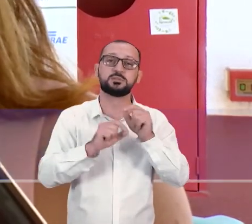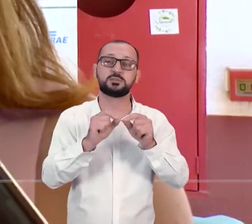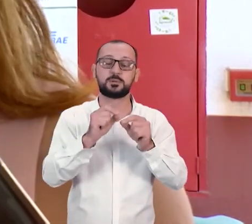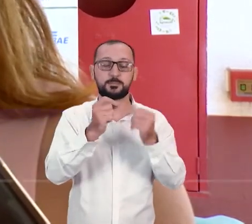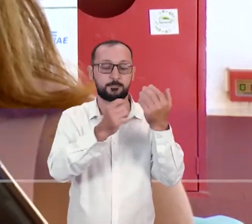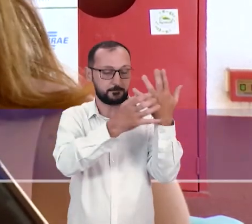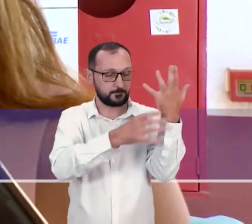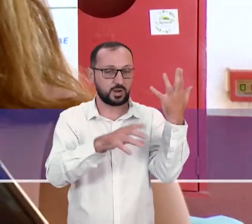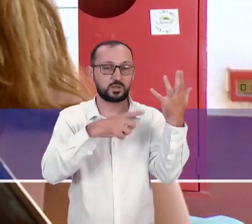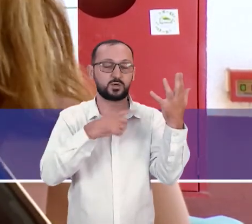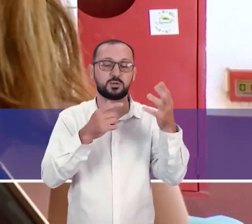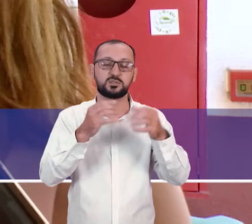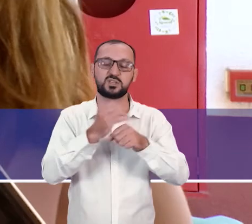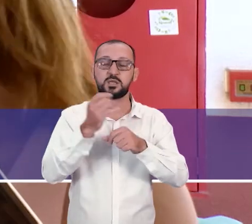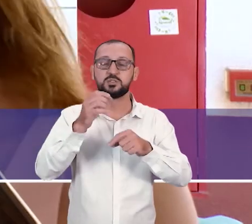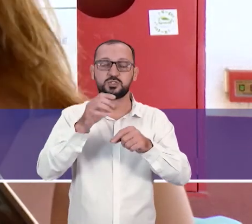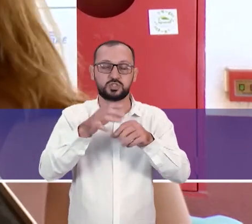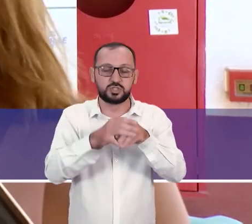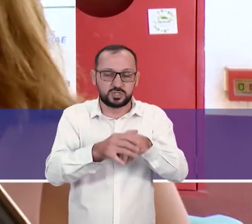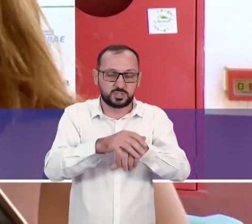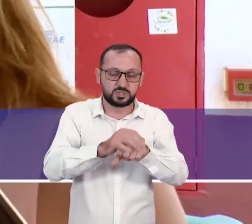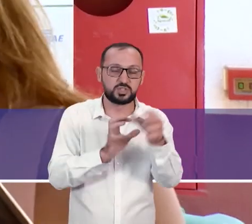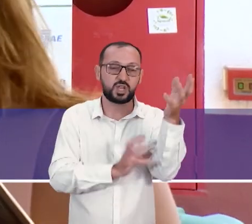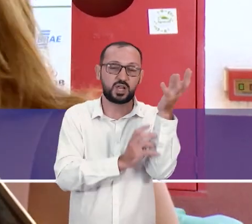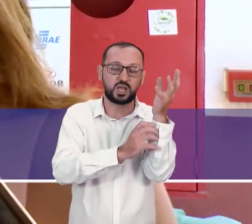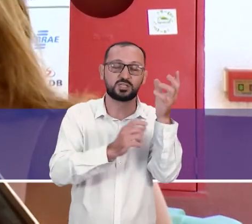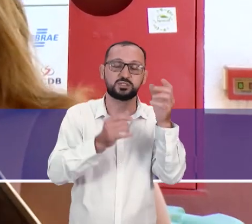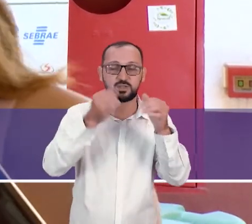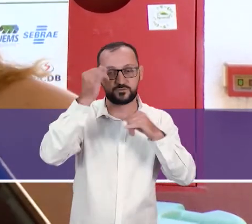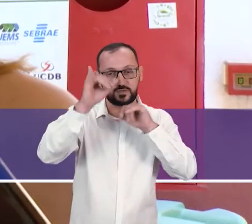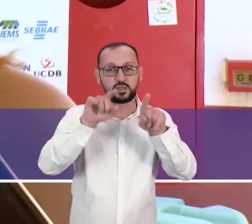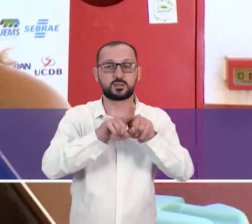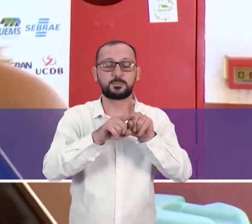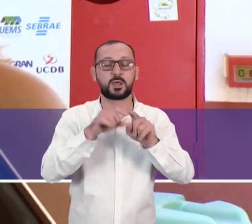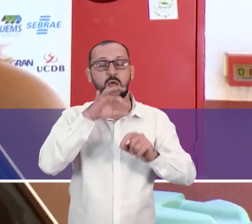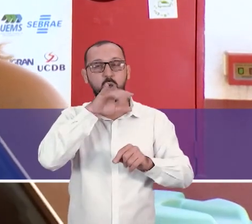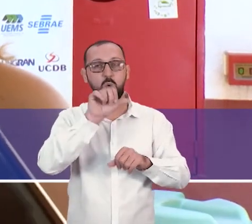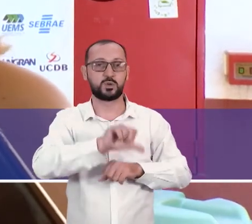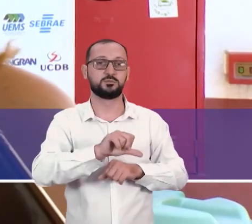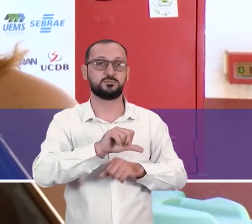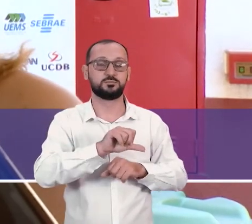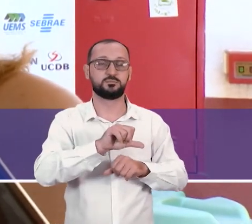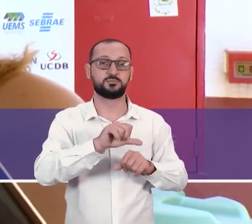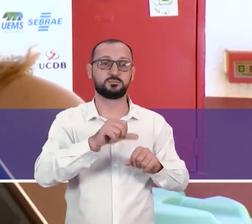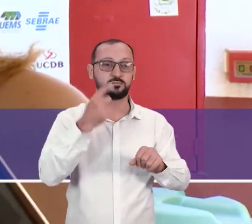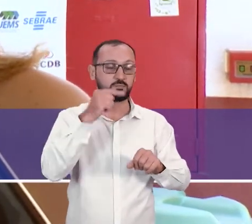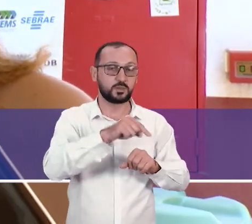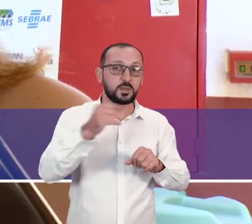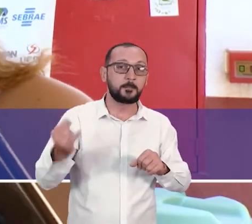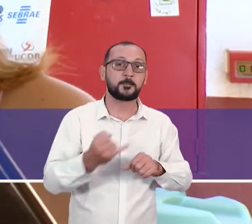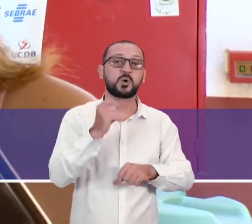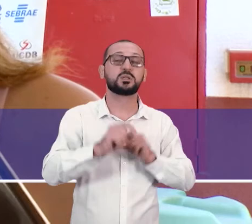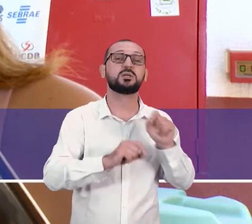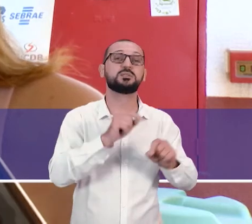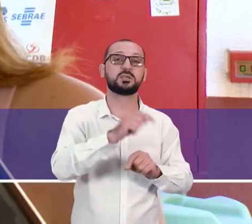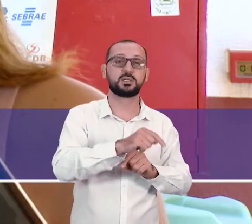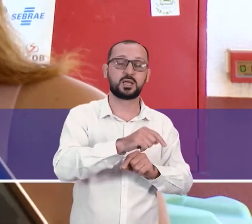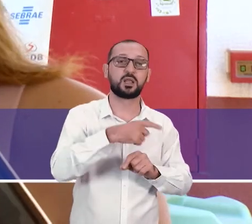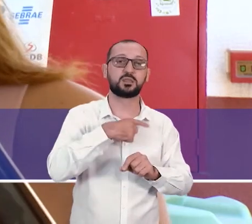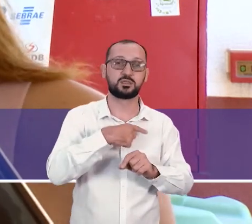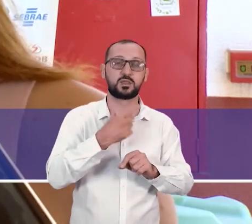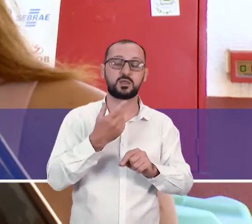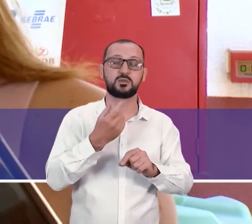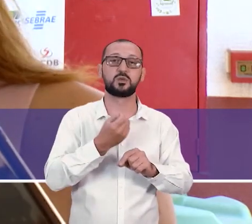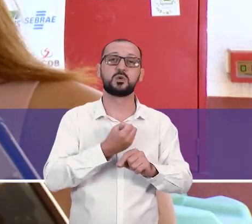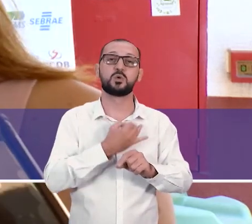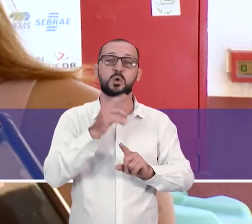algumas plantas que têm uma atividade anti-inflamatória, anti-câncer, mas quando você vai ver, ela também é tóxica. Então, grande importância